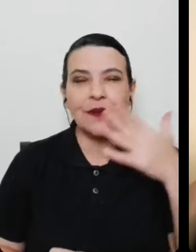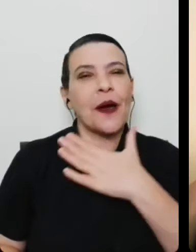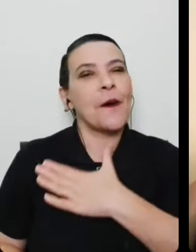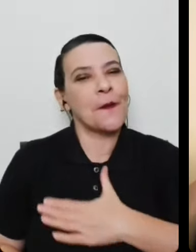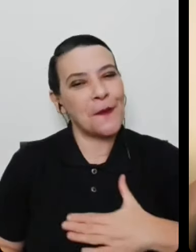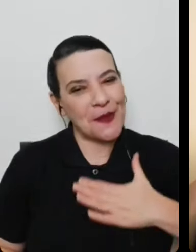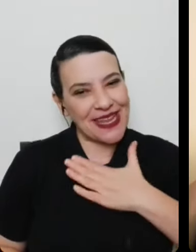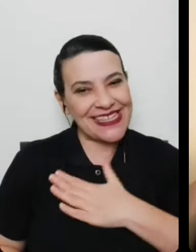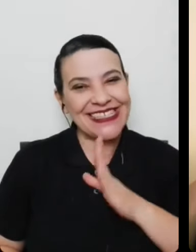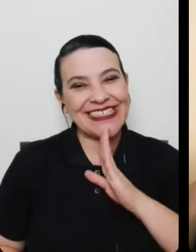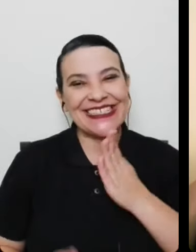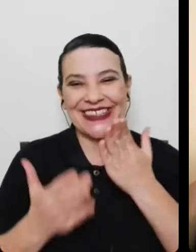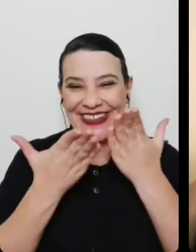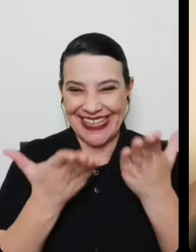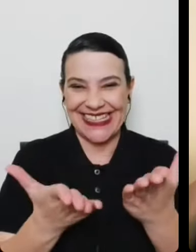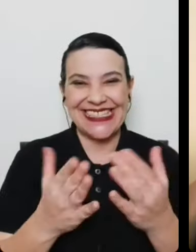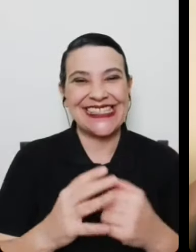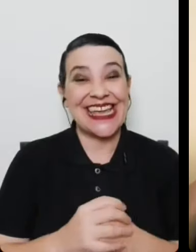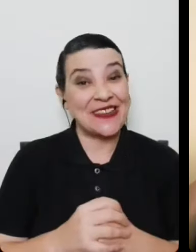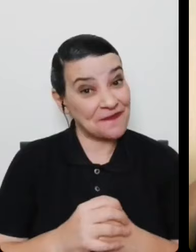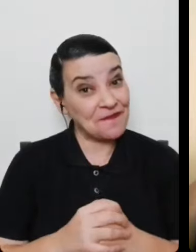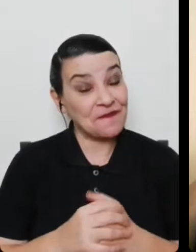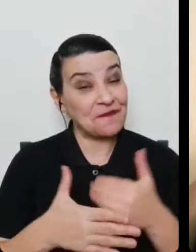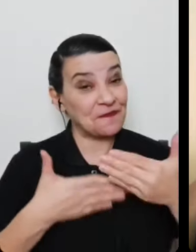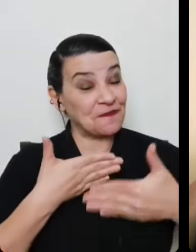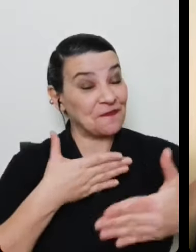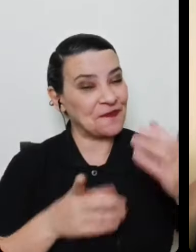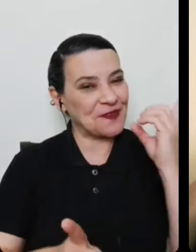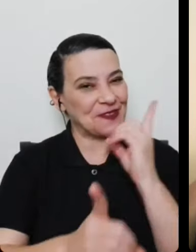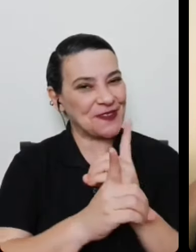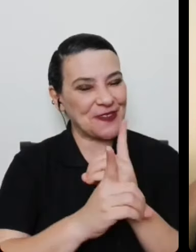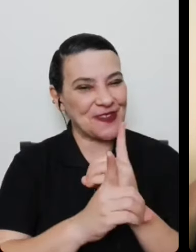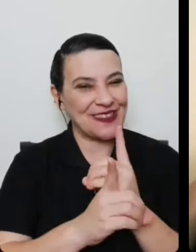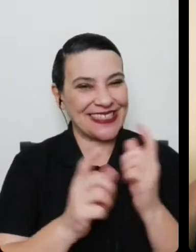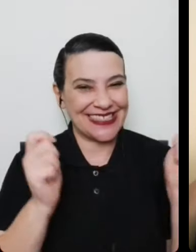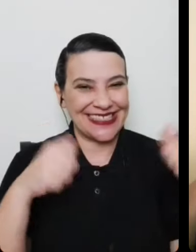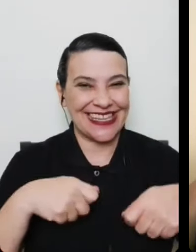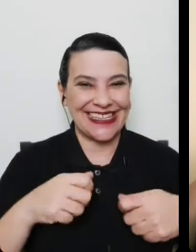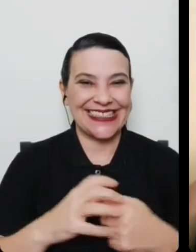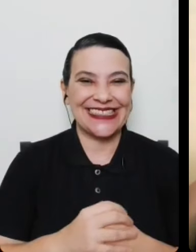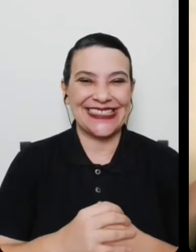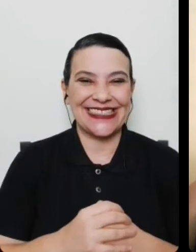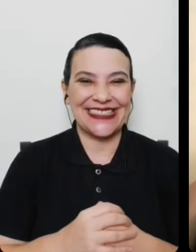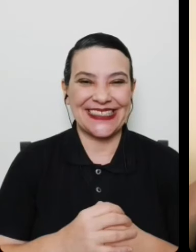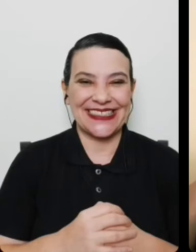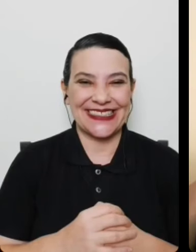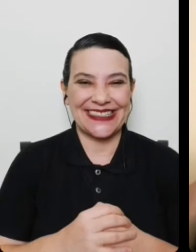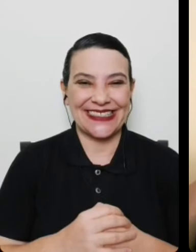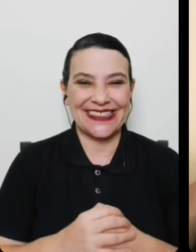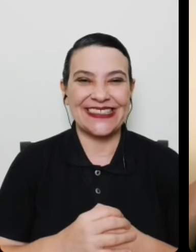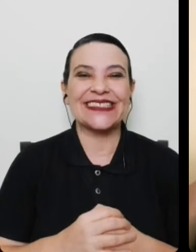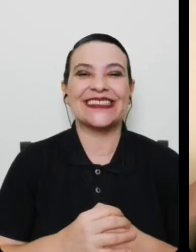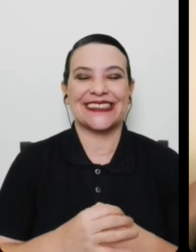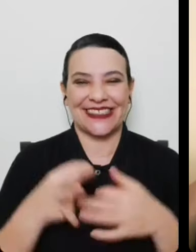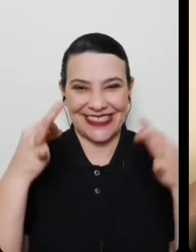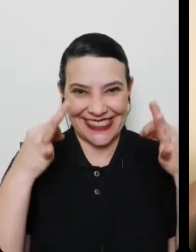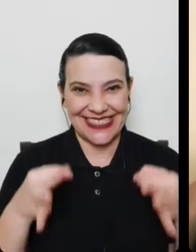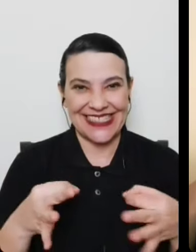conhecer num momento propício, né? Ela tá aqui dizendo, né? E Ah, sim, com